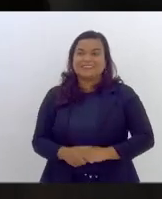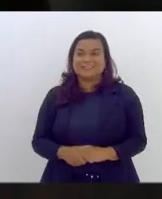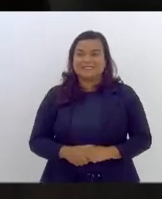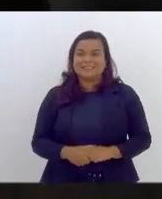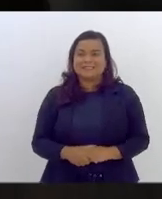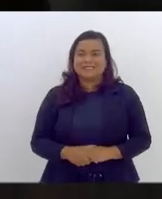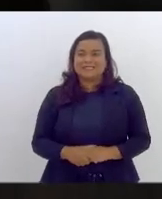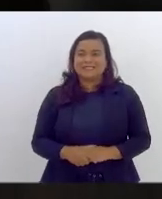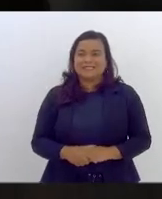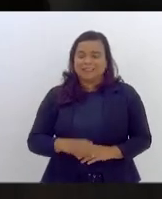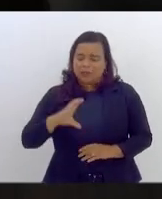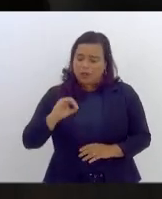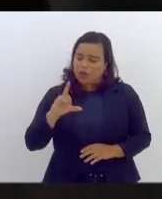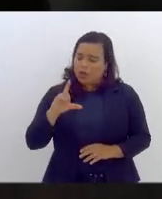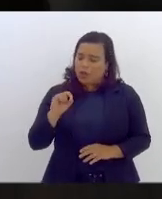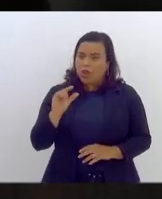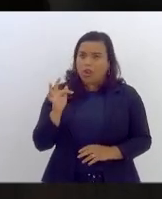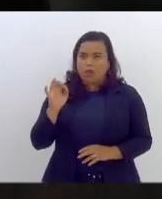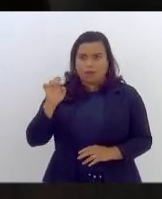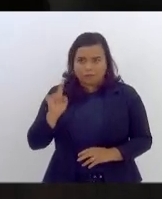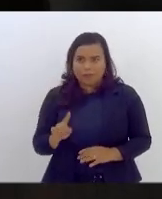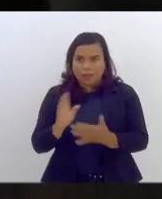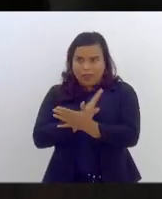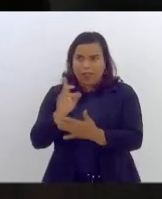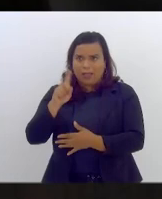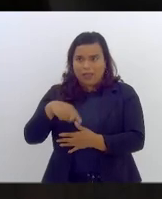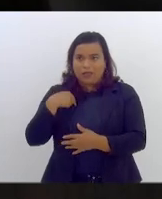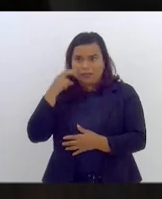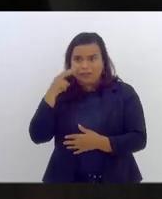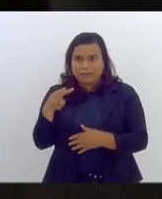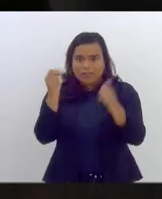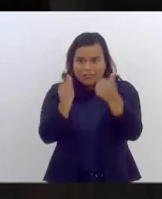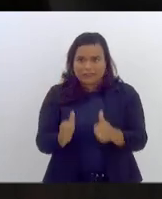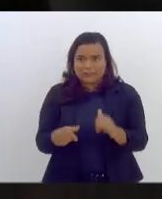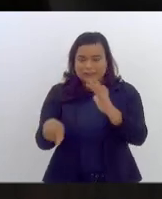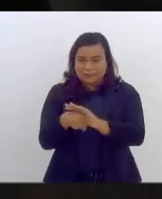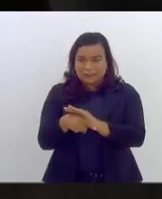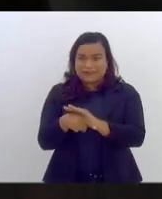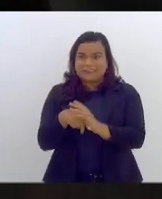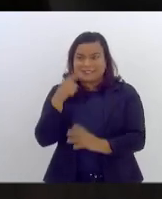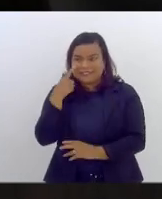Colofé a quem é de Colofé, porque eu estou vendo gente de santo na plateia.